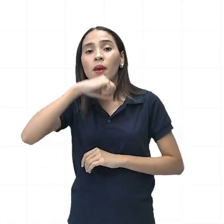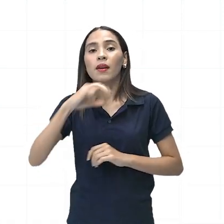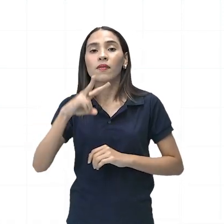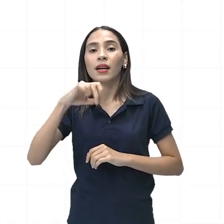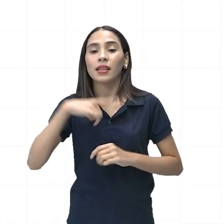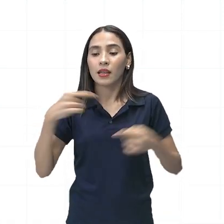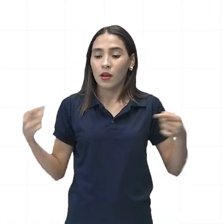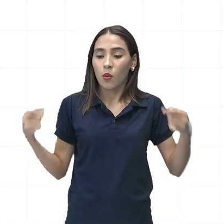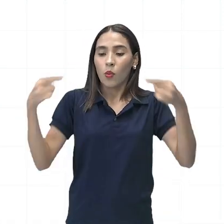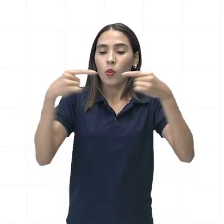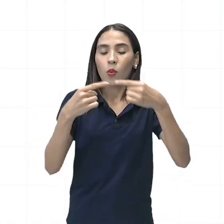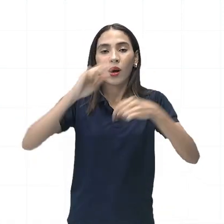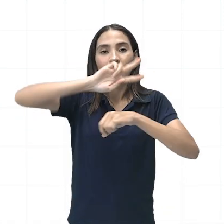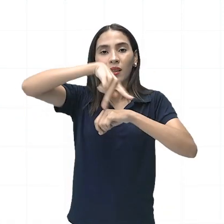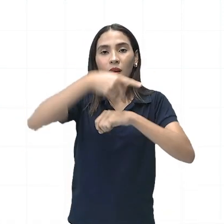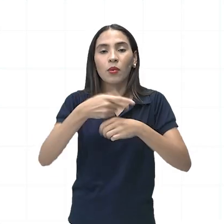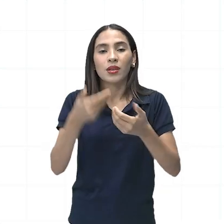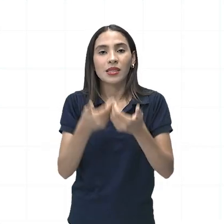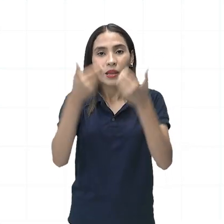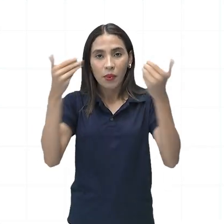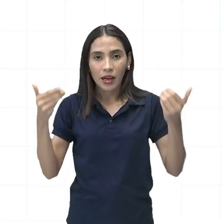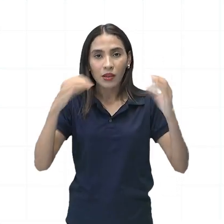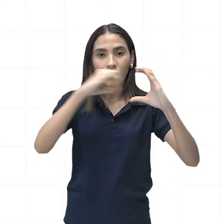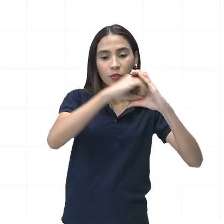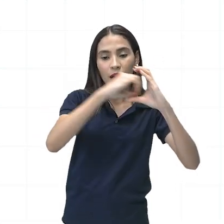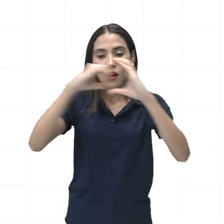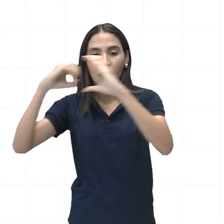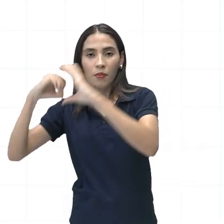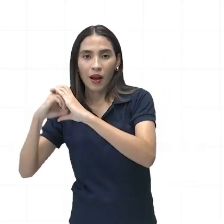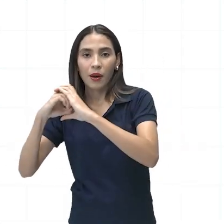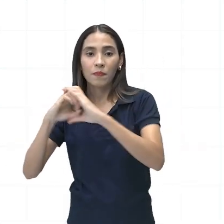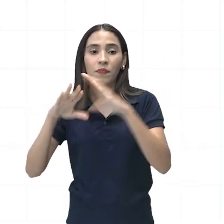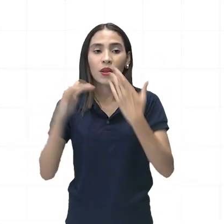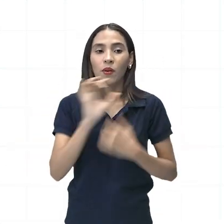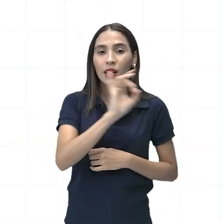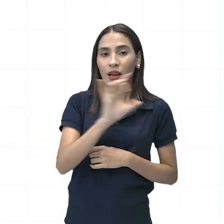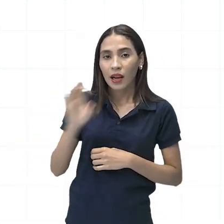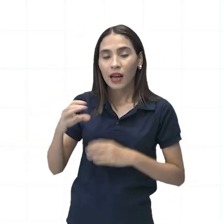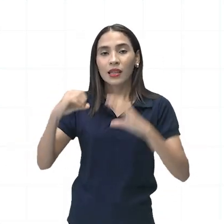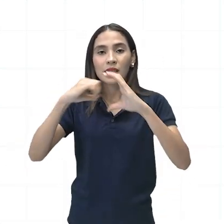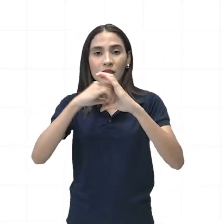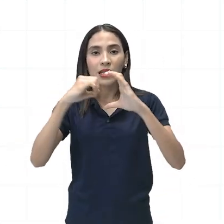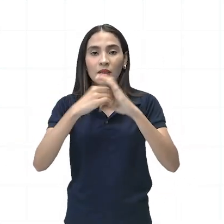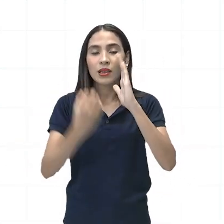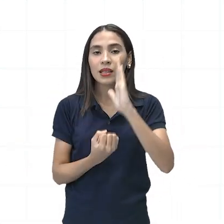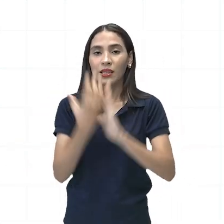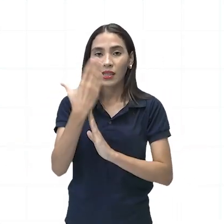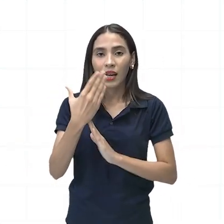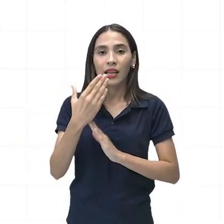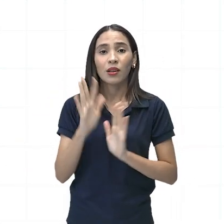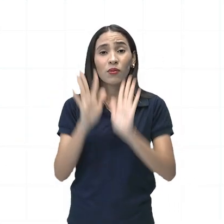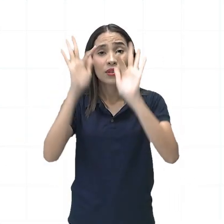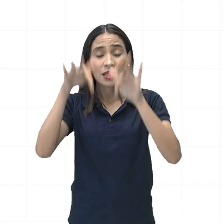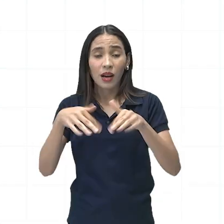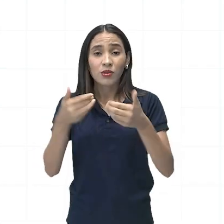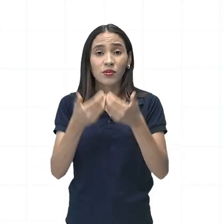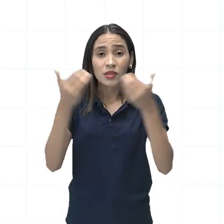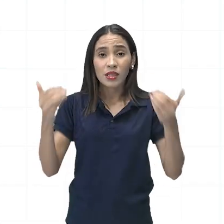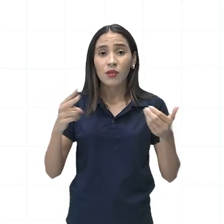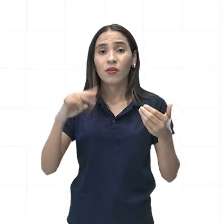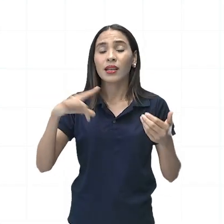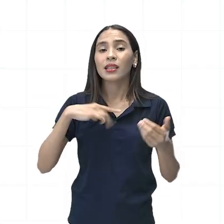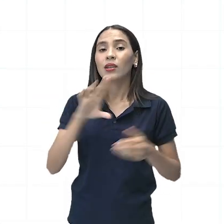emparelham e depois são separados para células diferentes, de modo que cada célula formada ao final dessa divisão